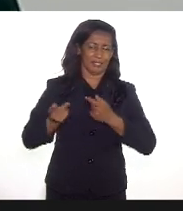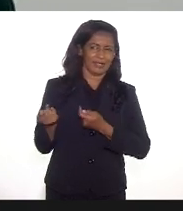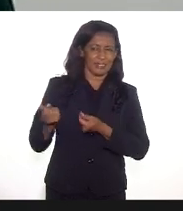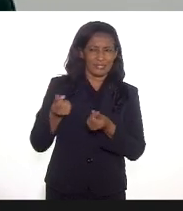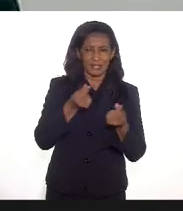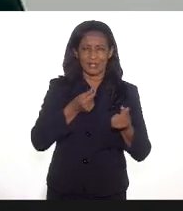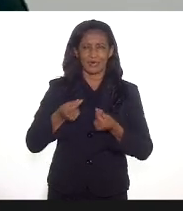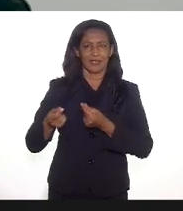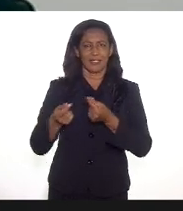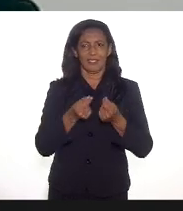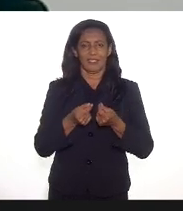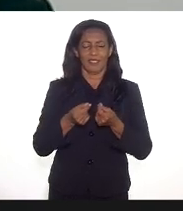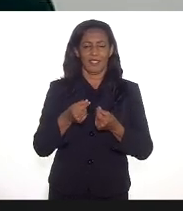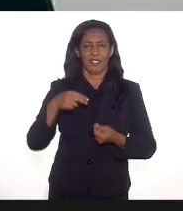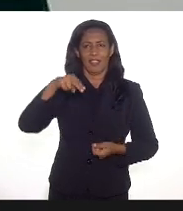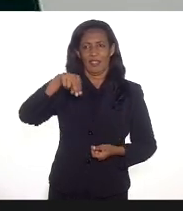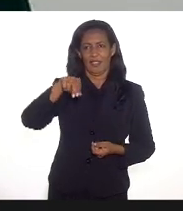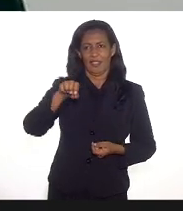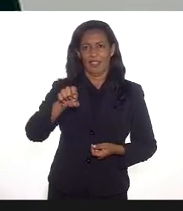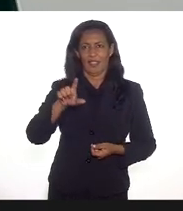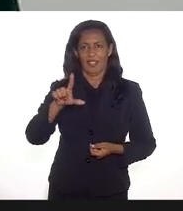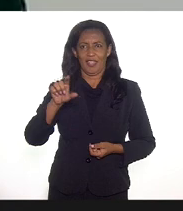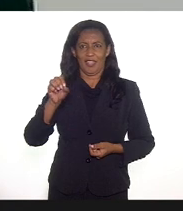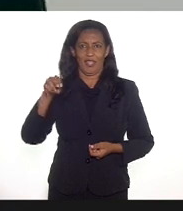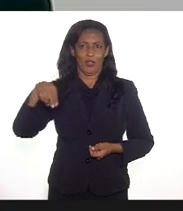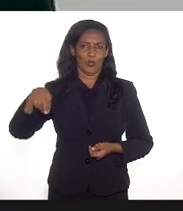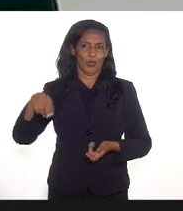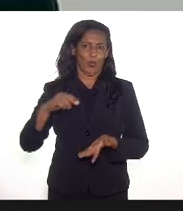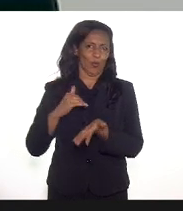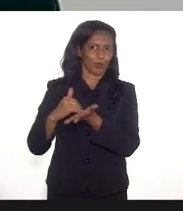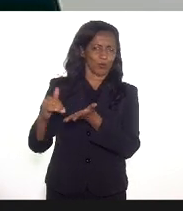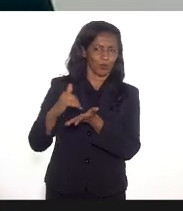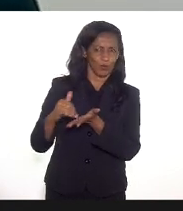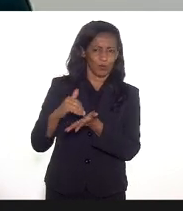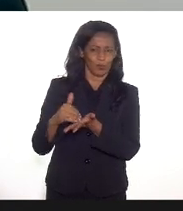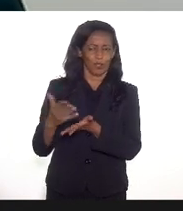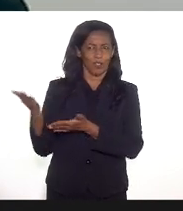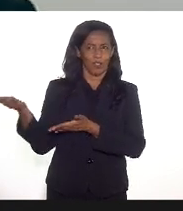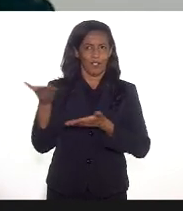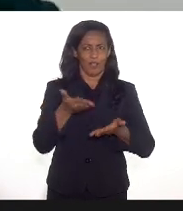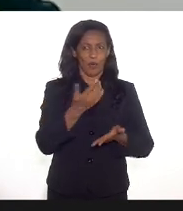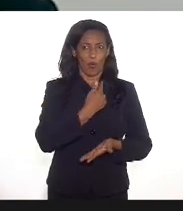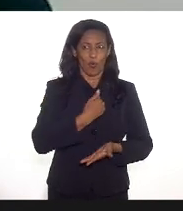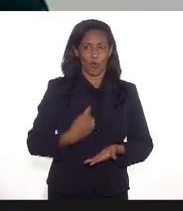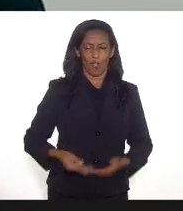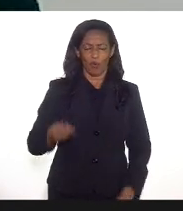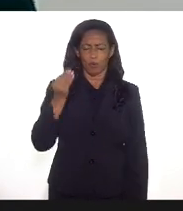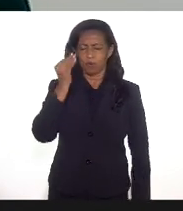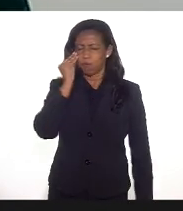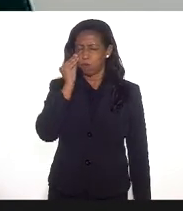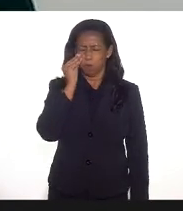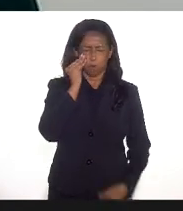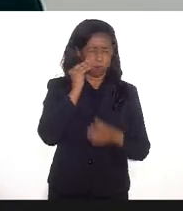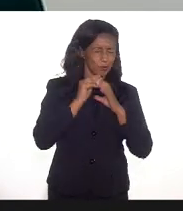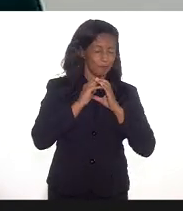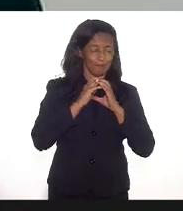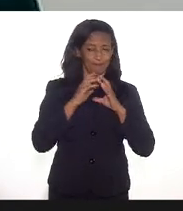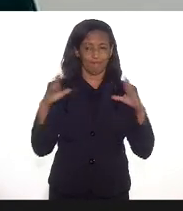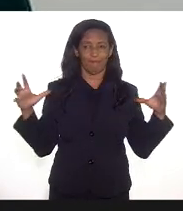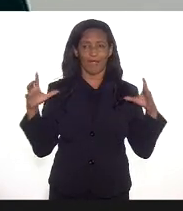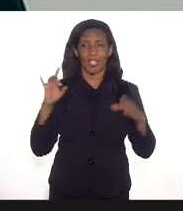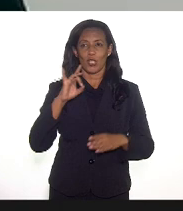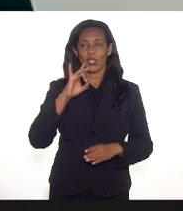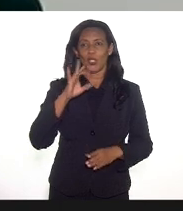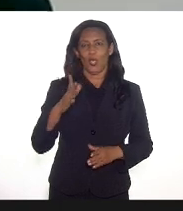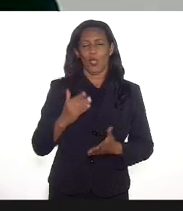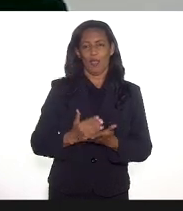nosso secretário Nelson Rocha, que veio para o governo agora trazendo uma vastíssima experiência, não só da